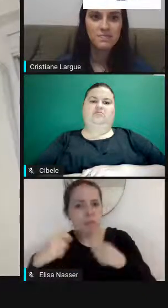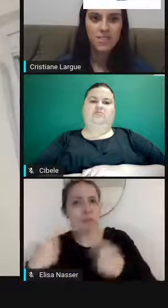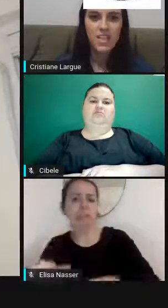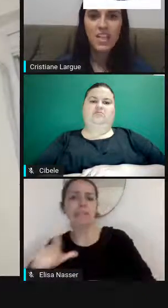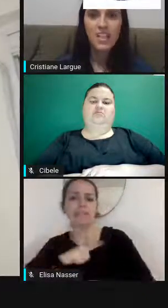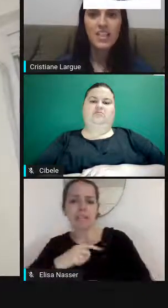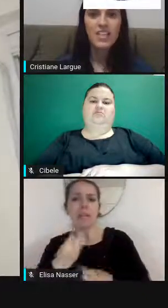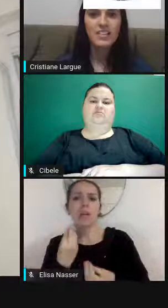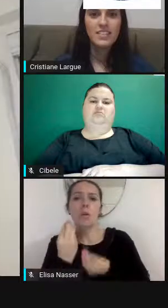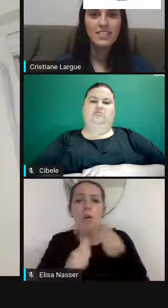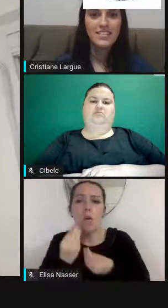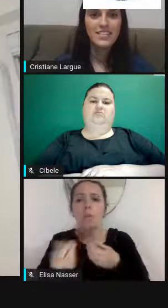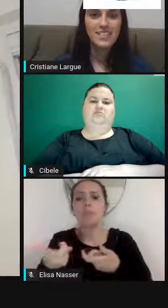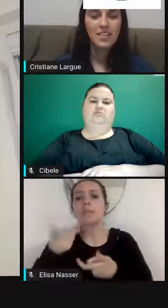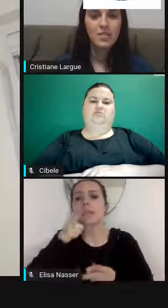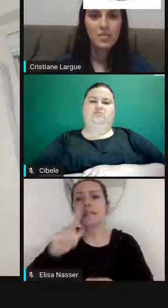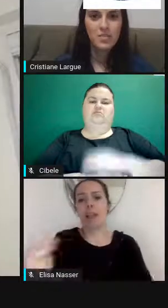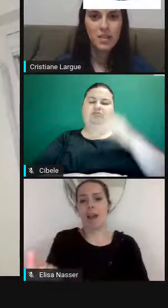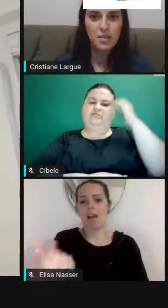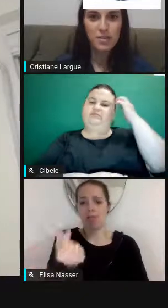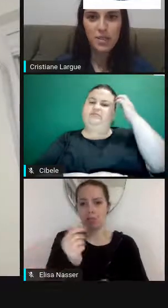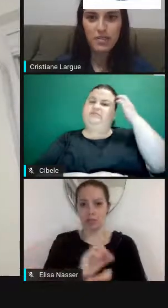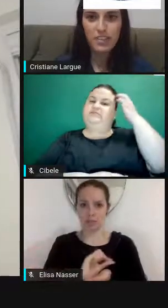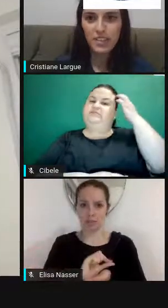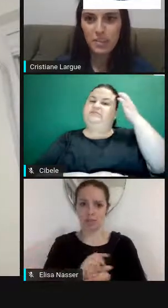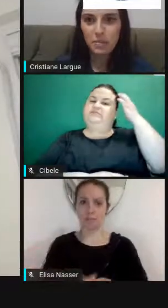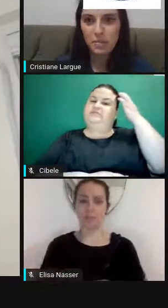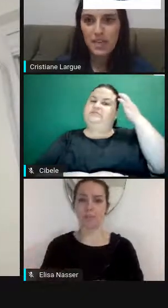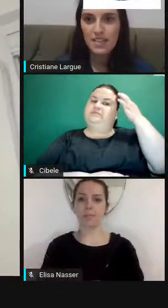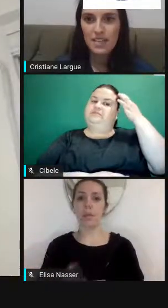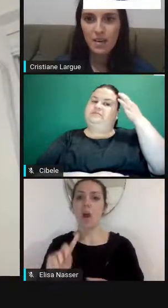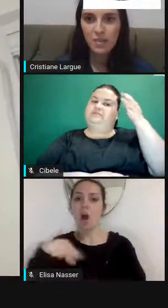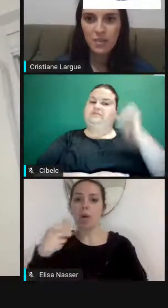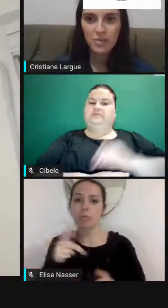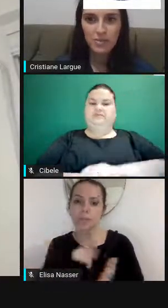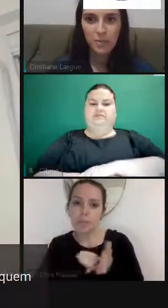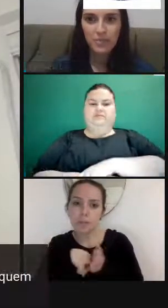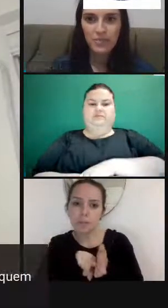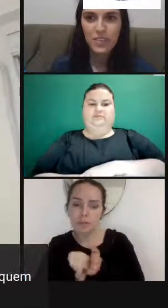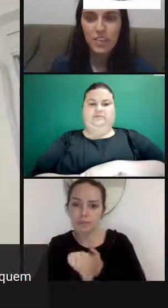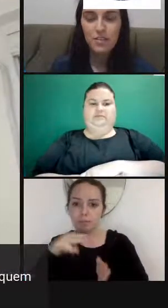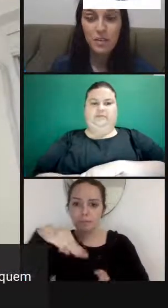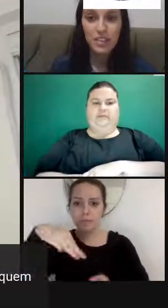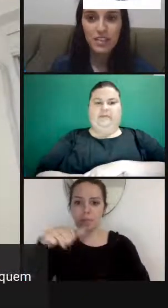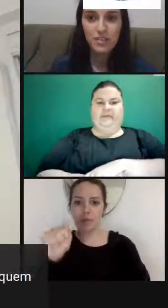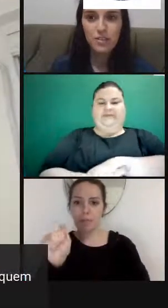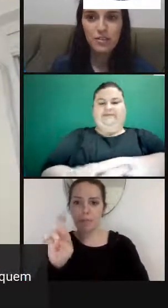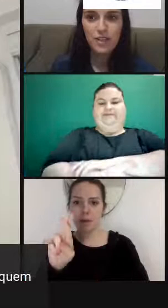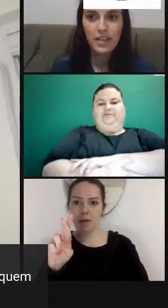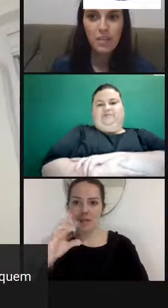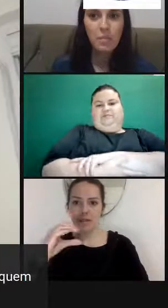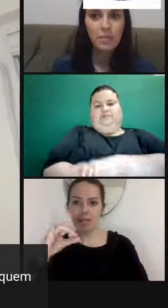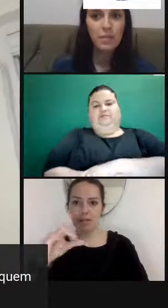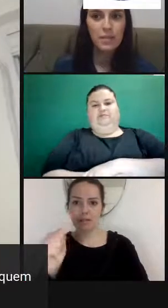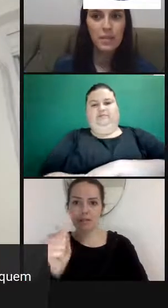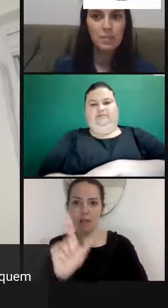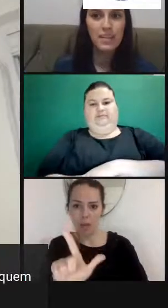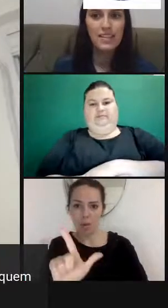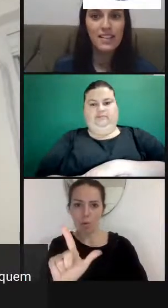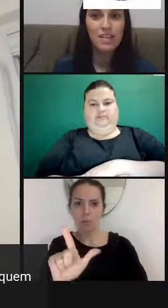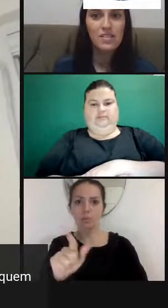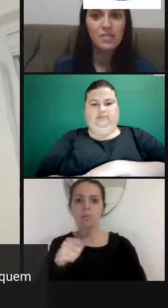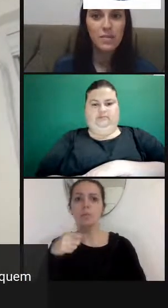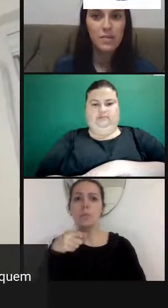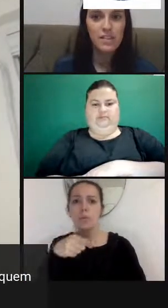grana é possível Vamos ver outra pergunta então Marcial perguntou Fabiano tu ver um